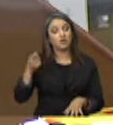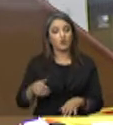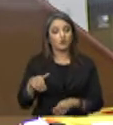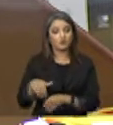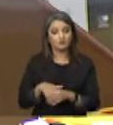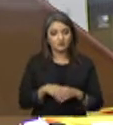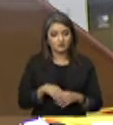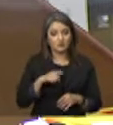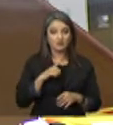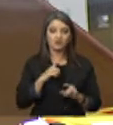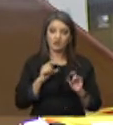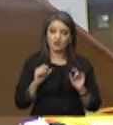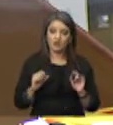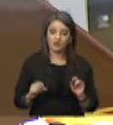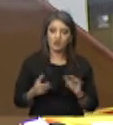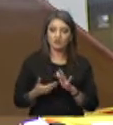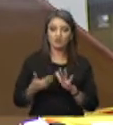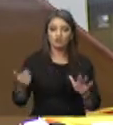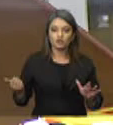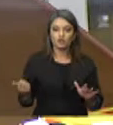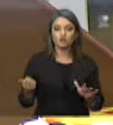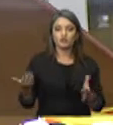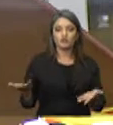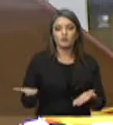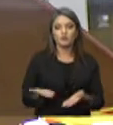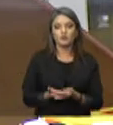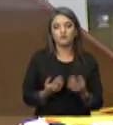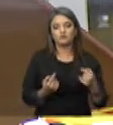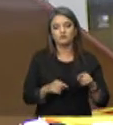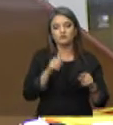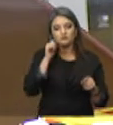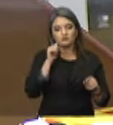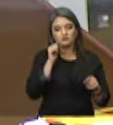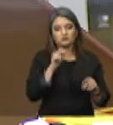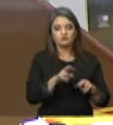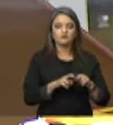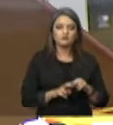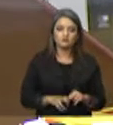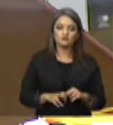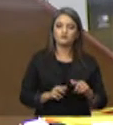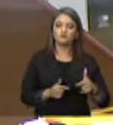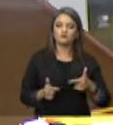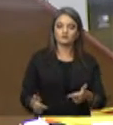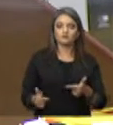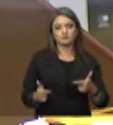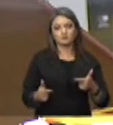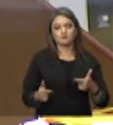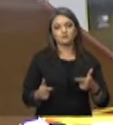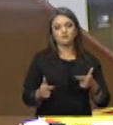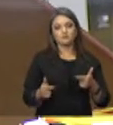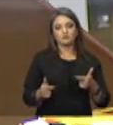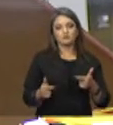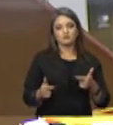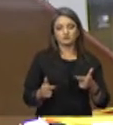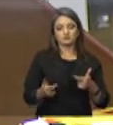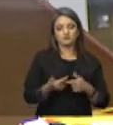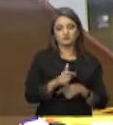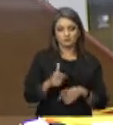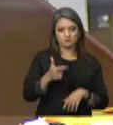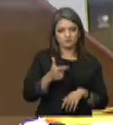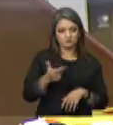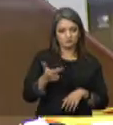seja reformado extinguindo-se a ação formalizado contra recorrente por atipicidade da conduta culposa pela prescrição intercorrente da pretensão